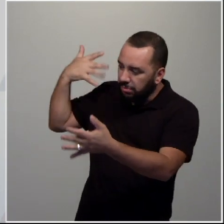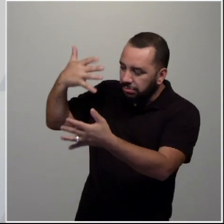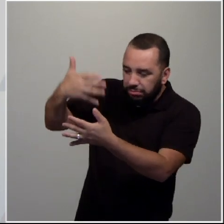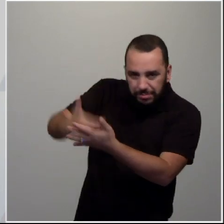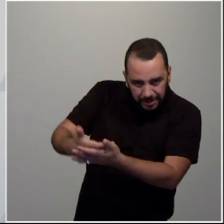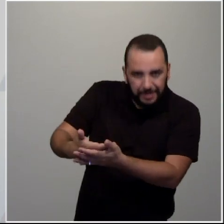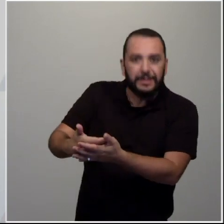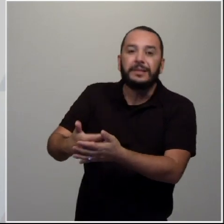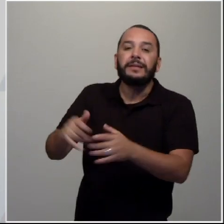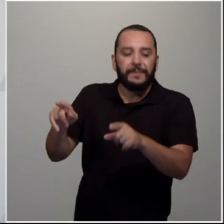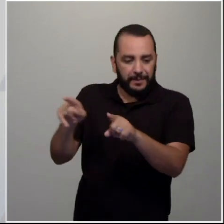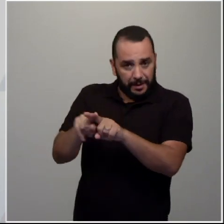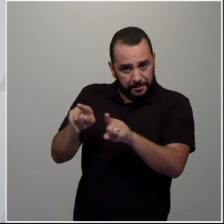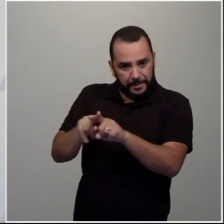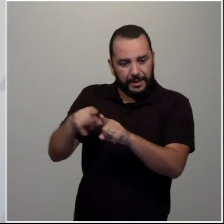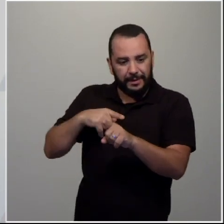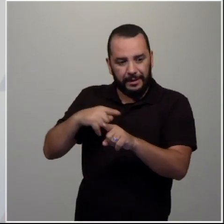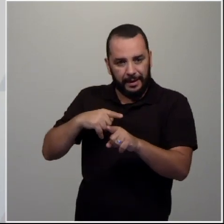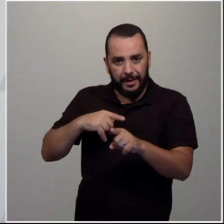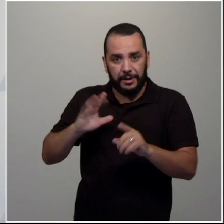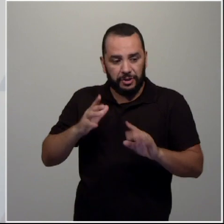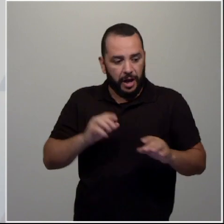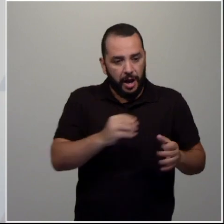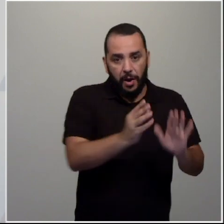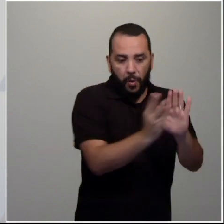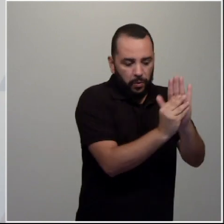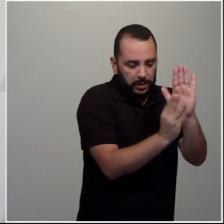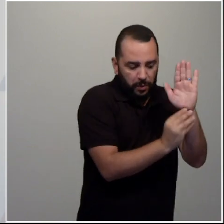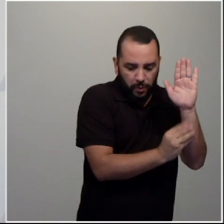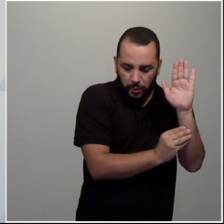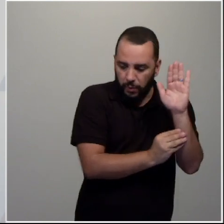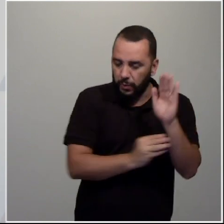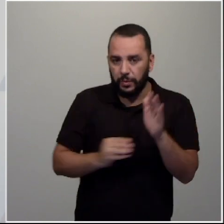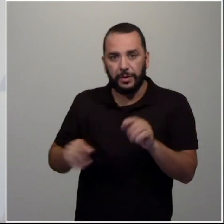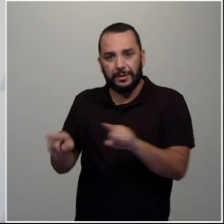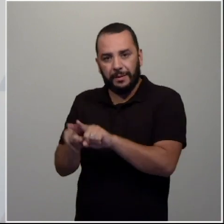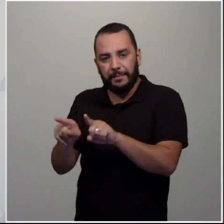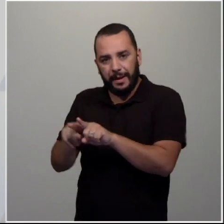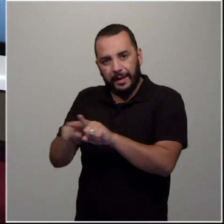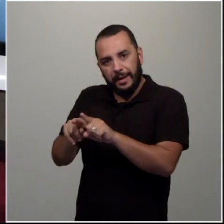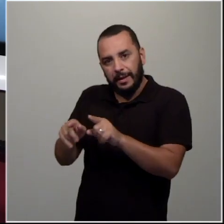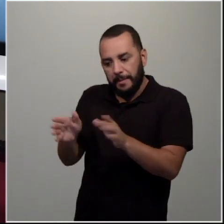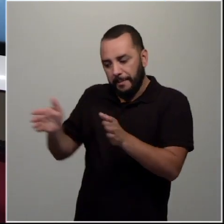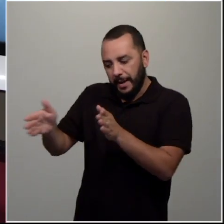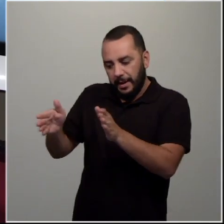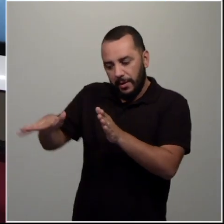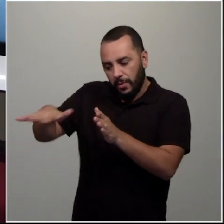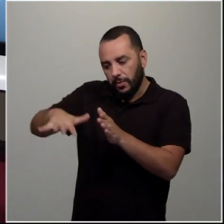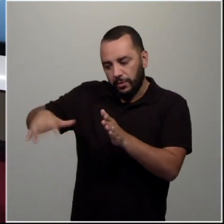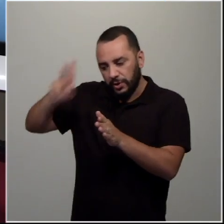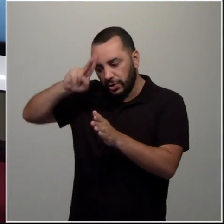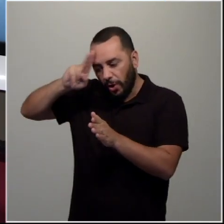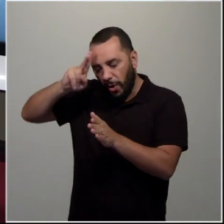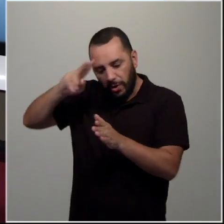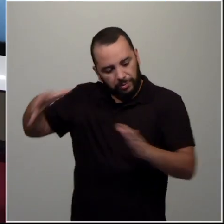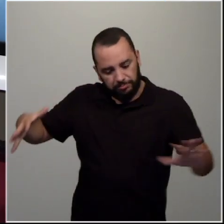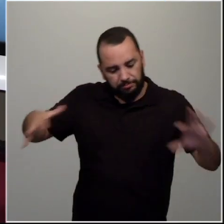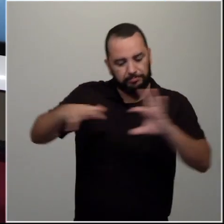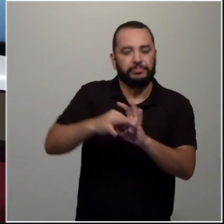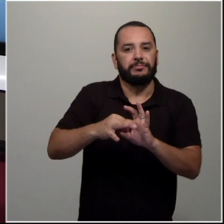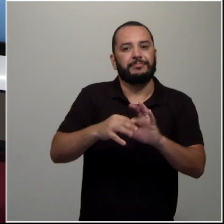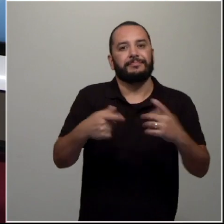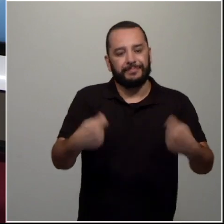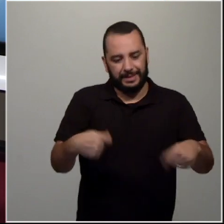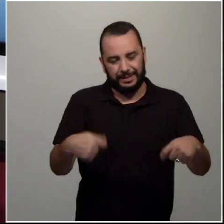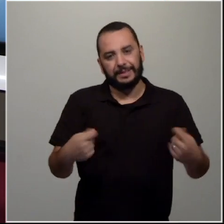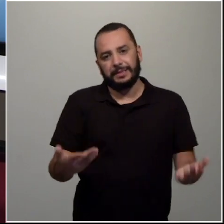ele precisa estabelecer relações entre conteúdo e contexto histórico né isso muitas vezes não está pronto né